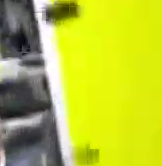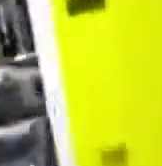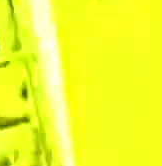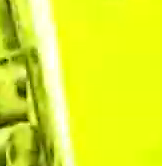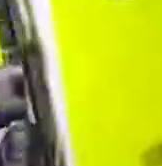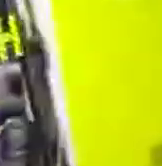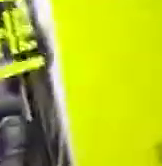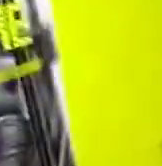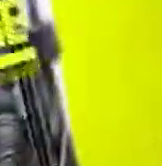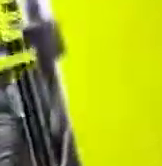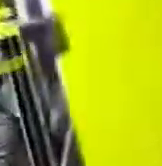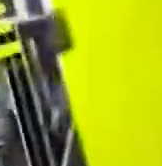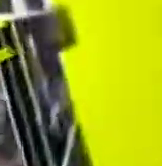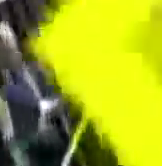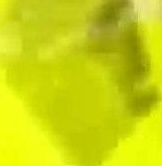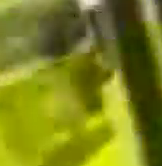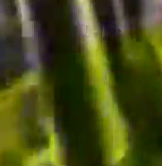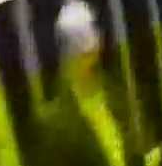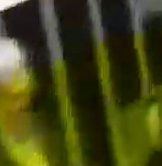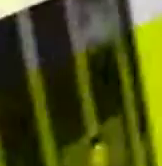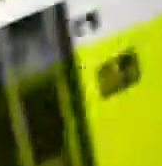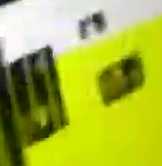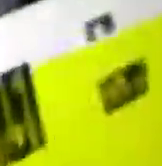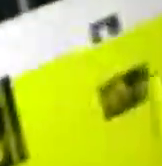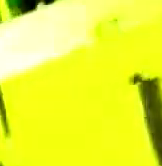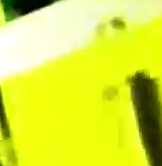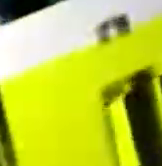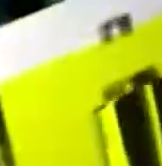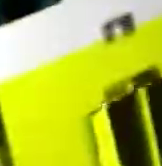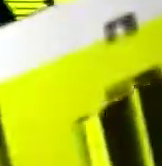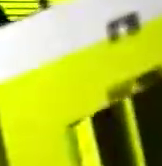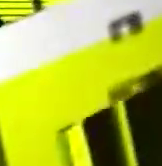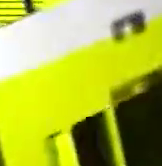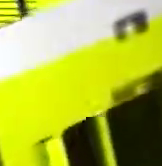Obrigado. Que não que sejam menos importantes.